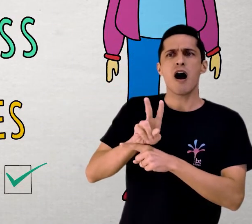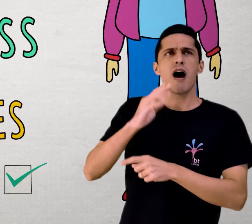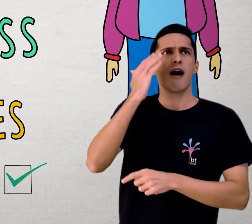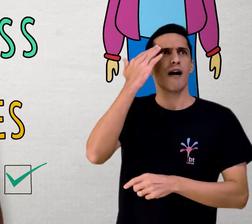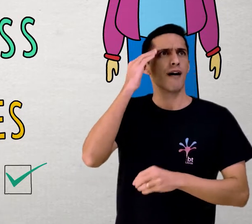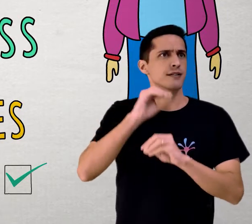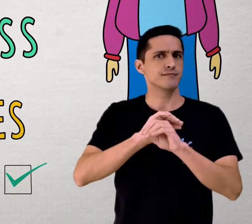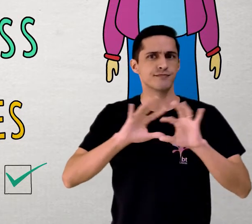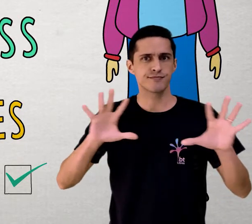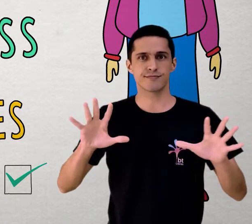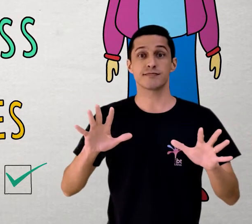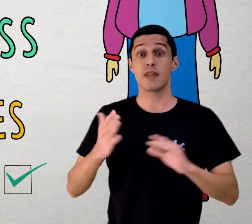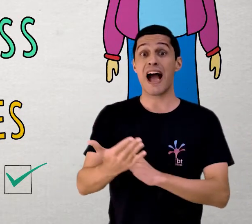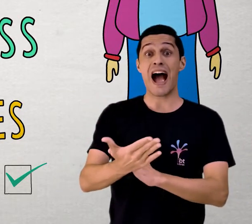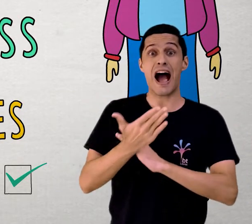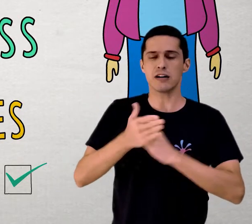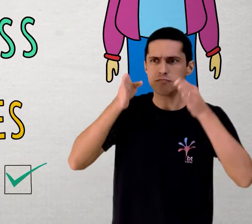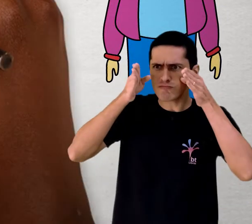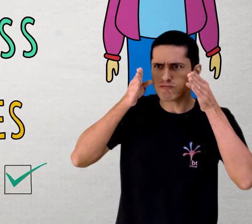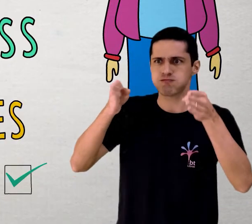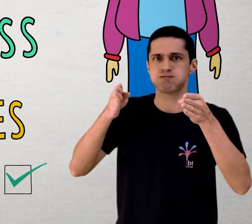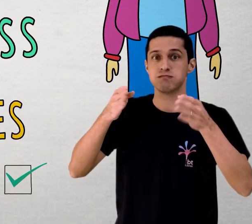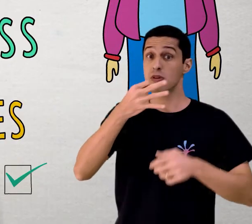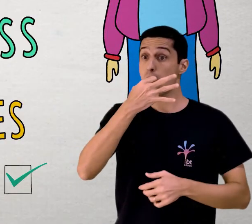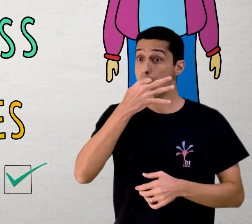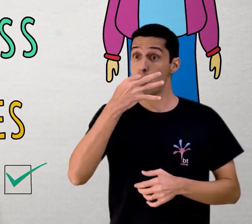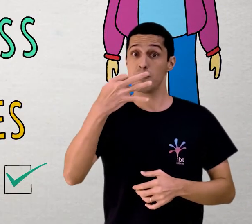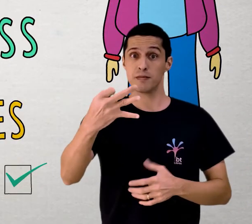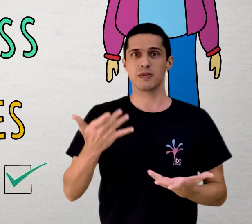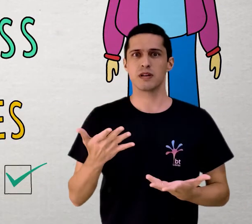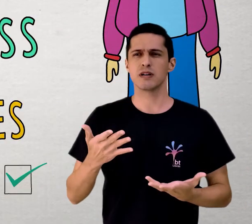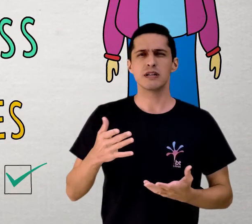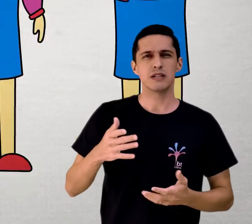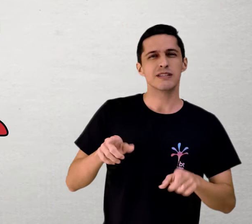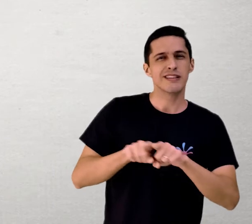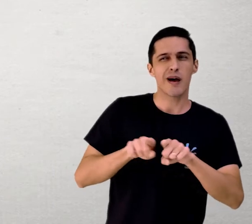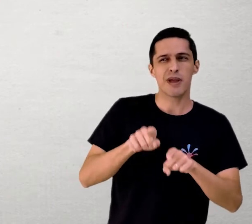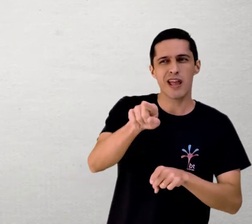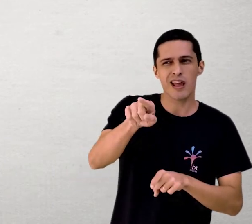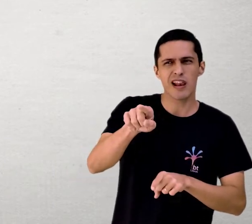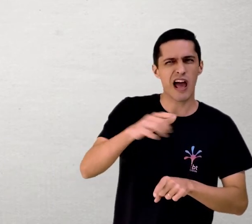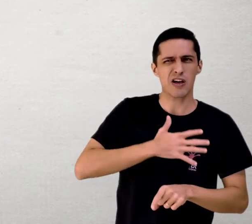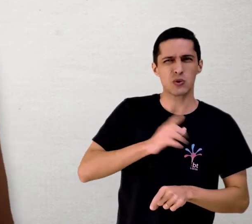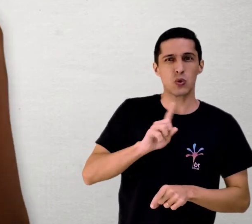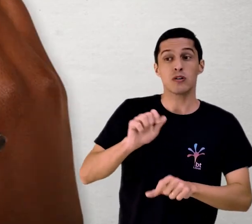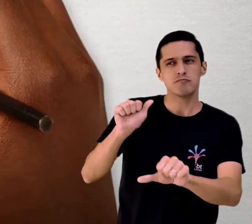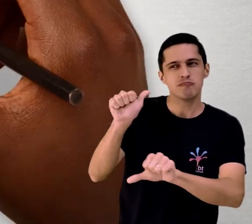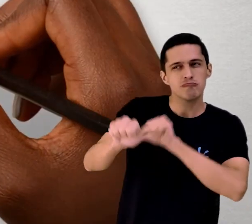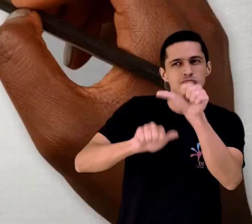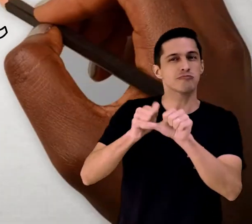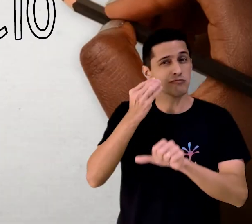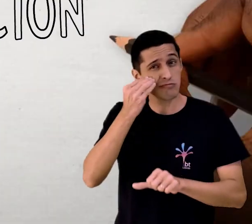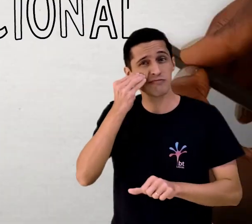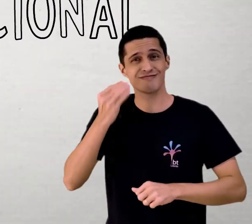assertivos, expormos nossas opiniões e tentarmos modificar aquilo que nos desagrada. A resiliência emocional